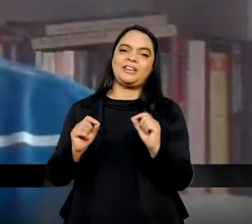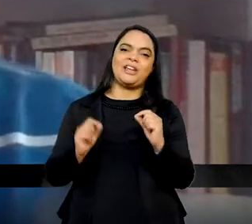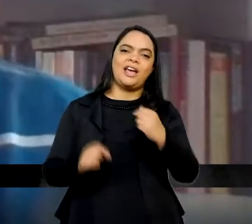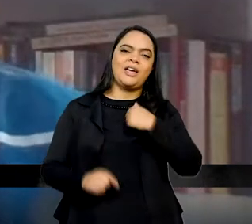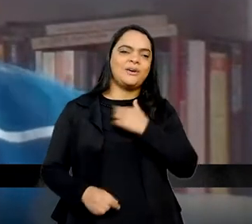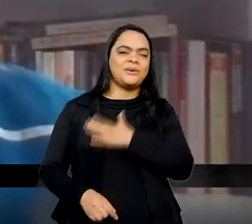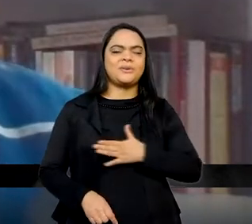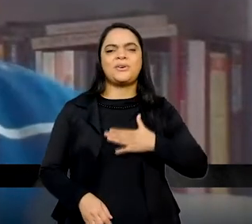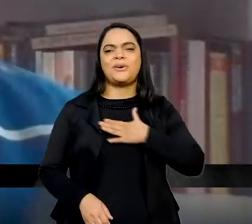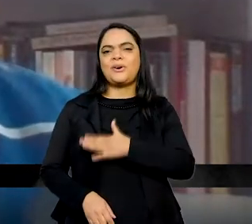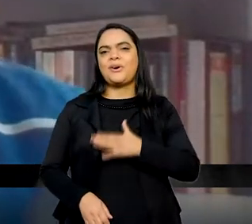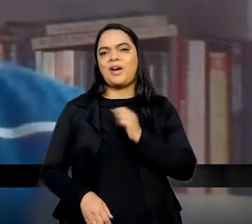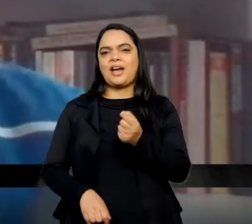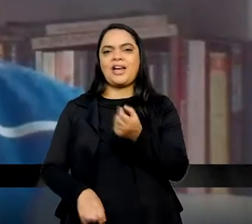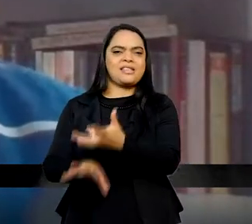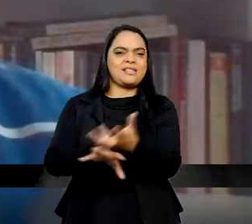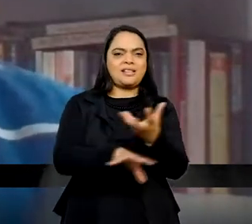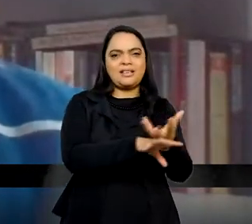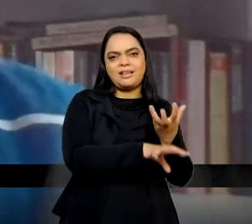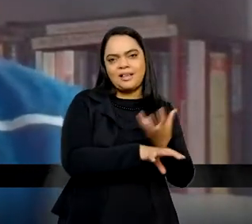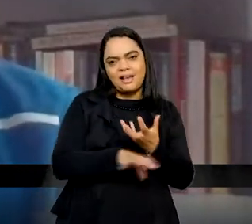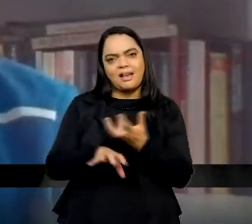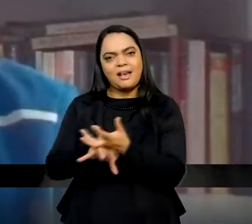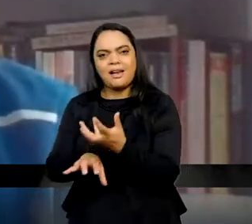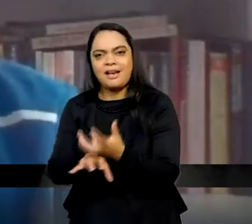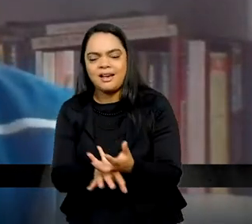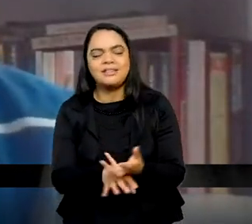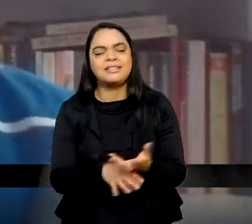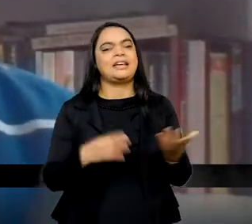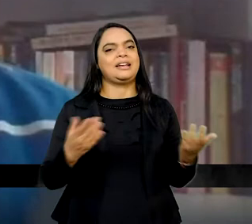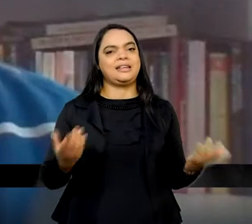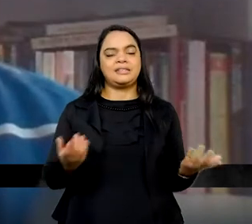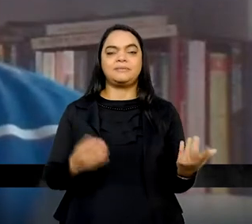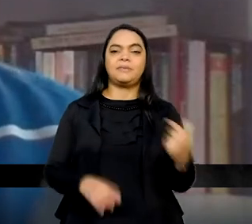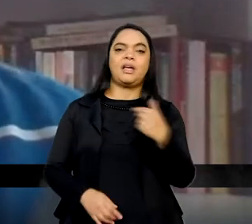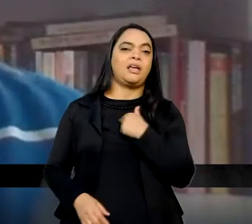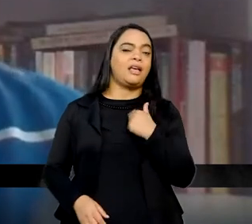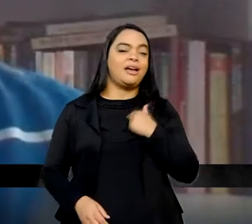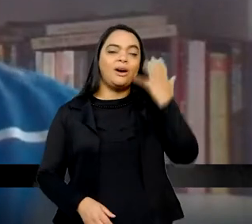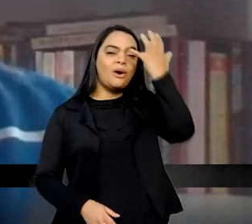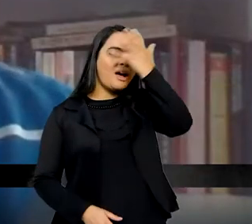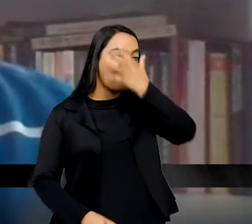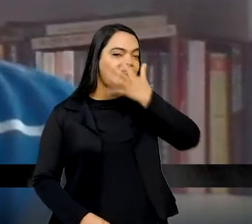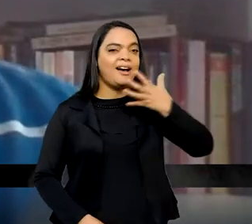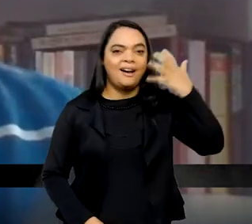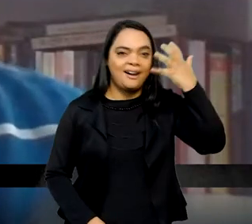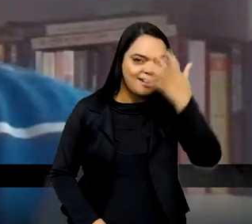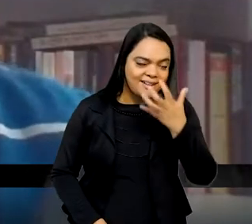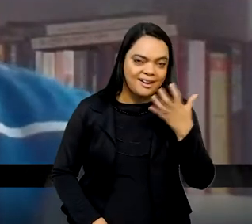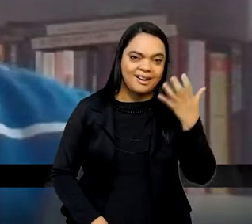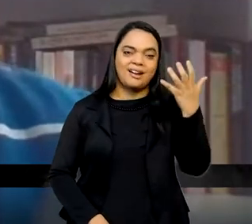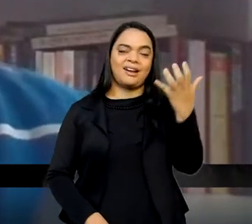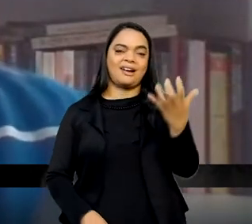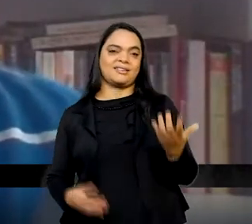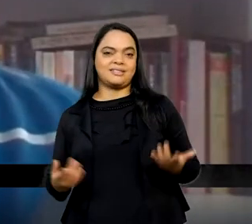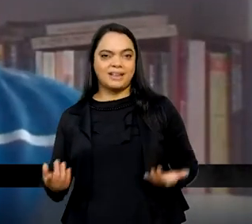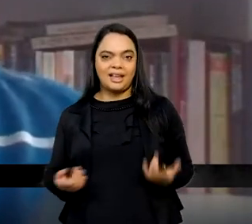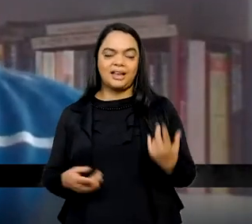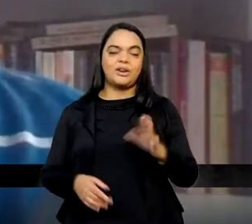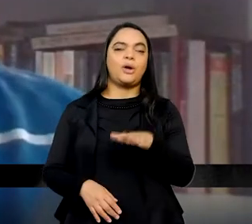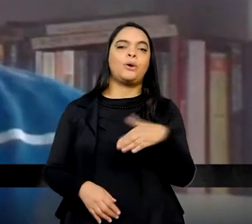mais velhos a história da localidade, isso me encantava. E isso me encantou mais ainda, foi justamente quando